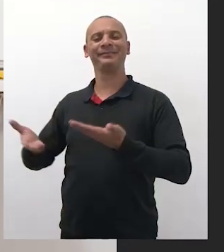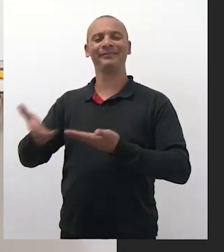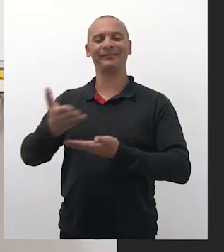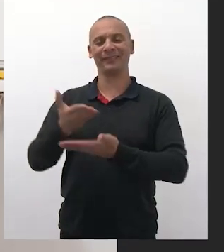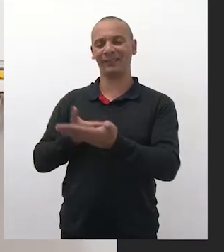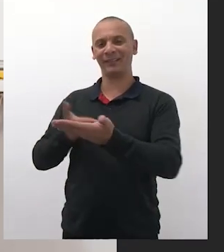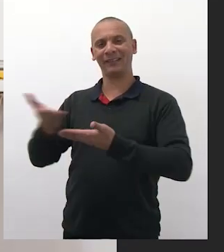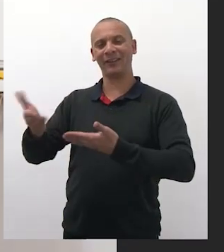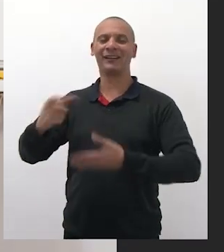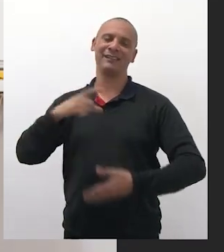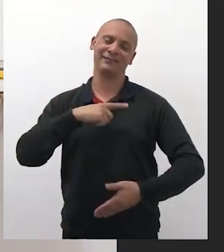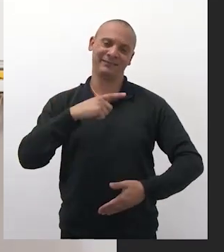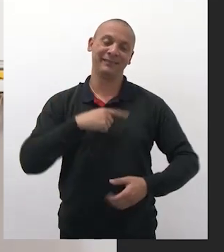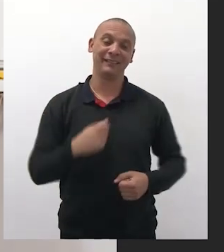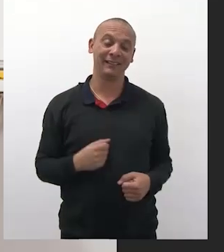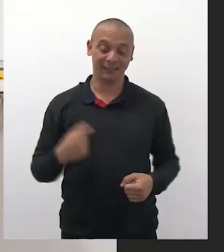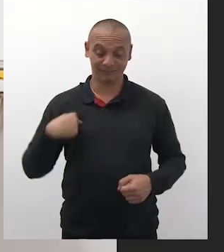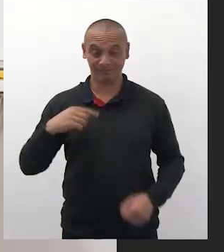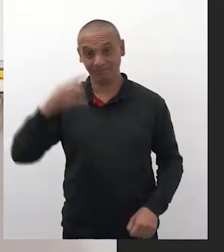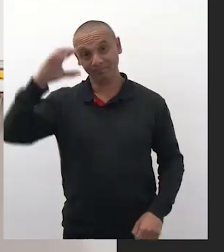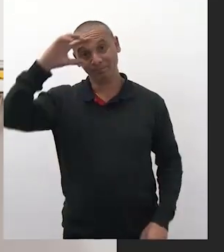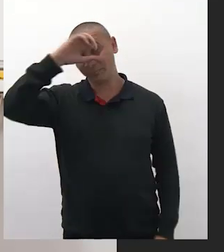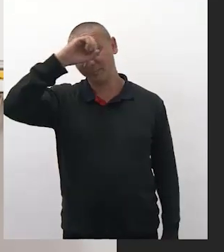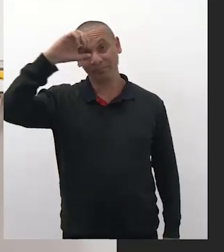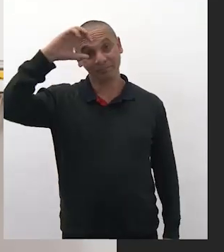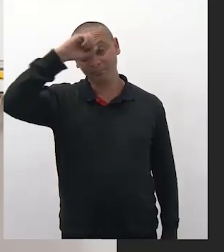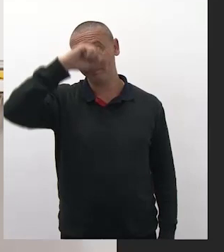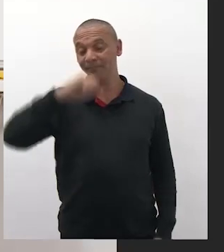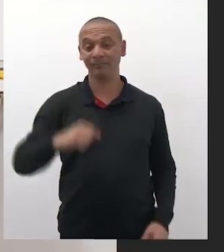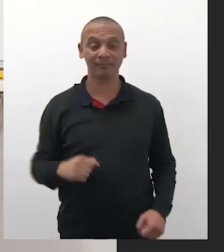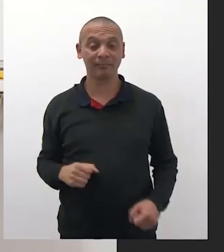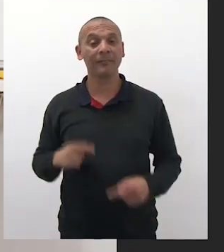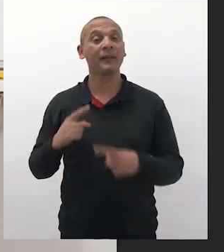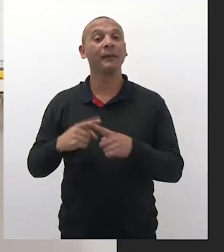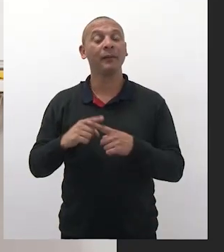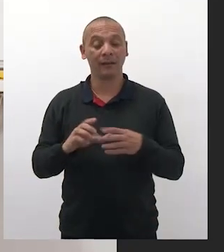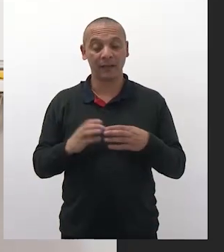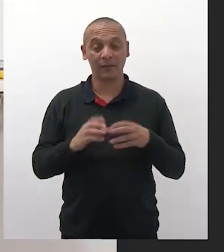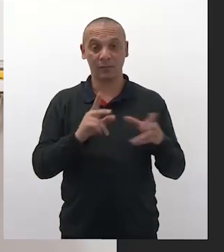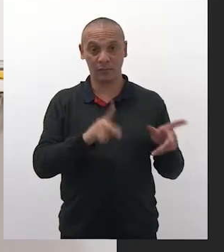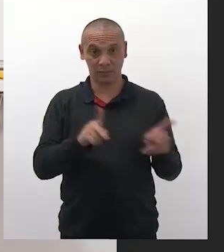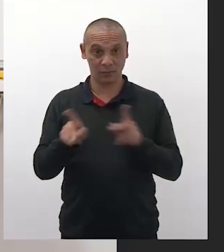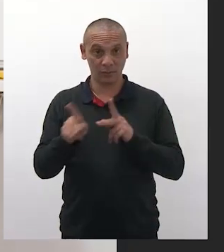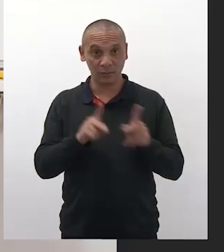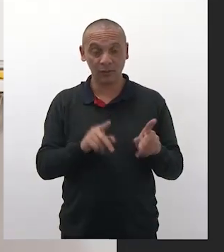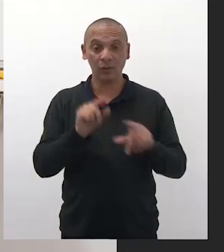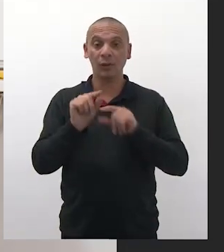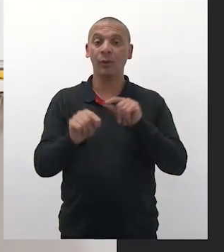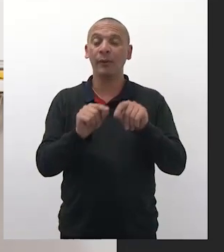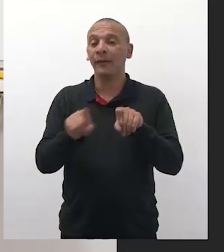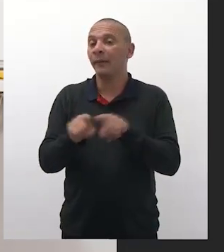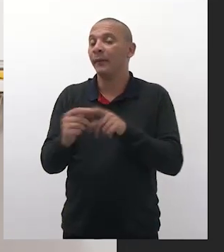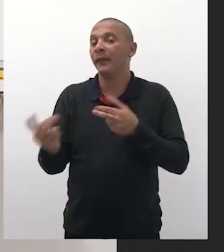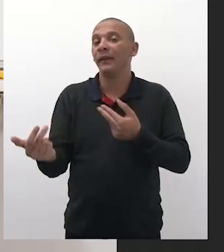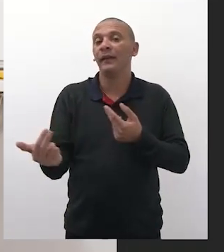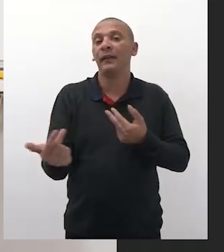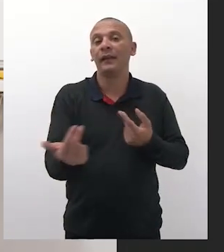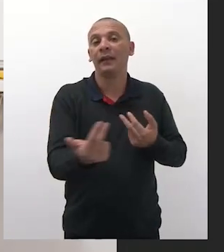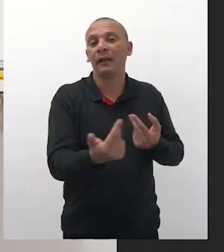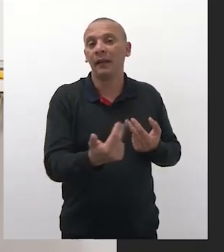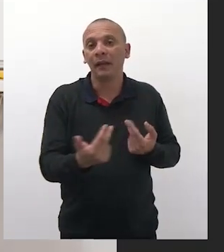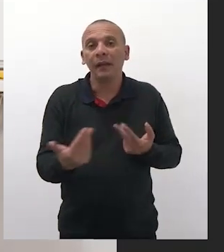um momento de muito aprendizado, porque os professores trazem também